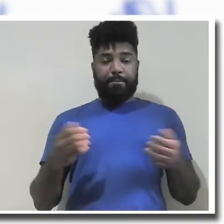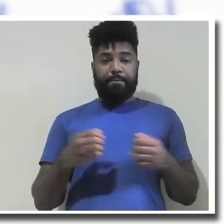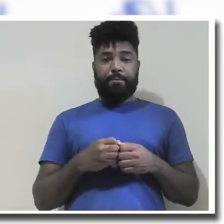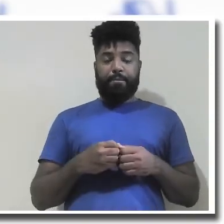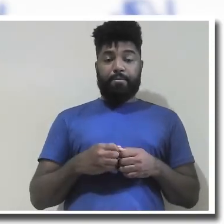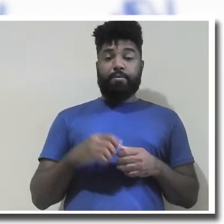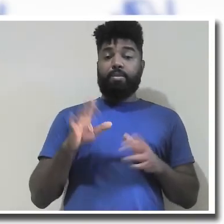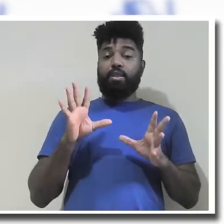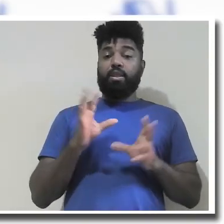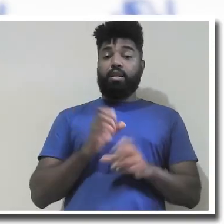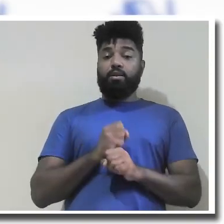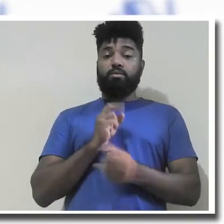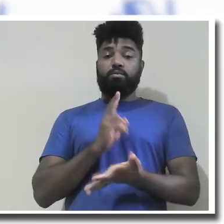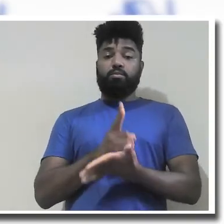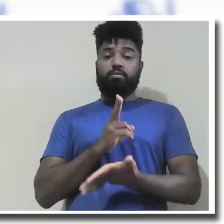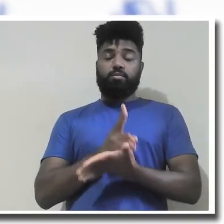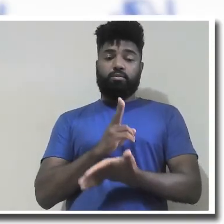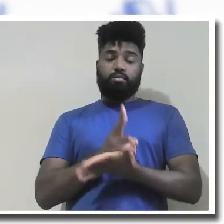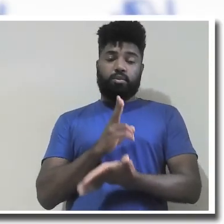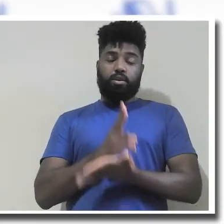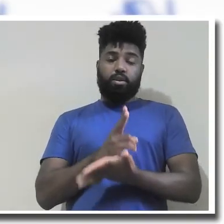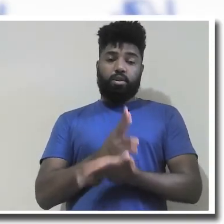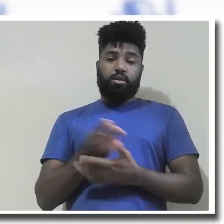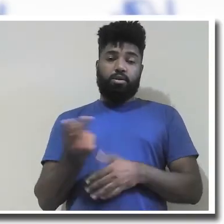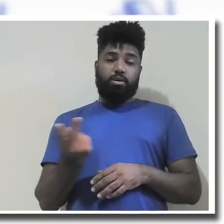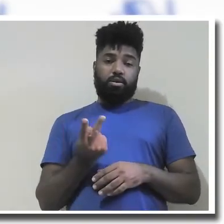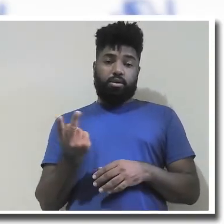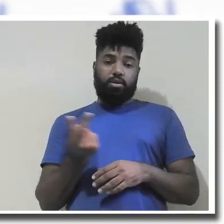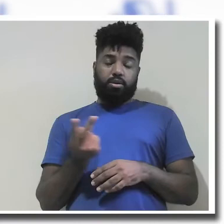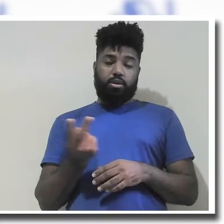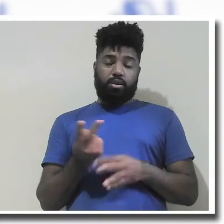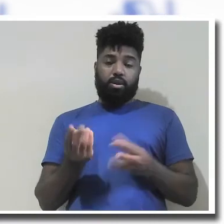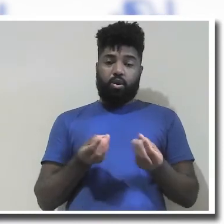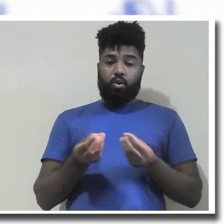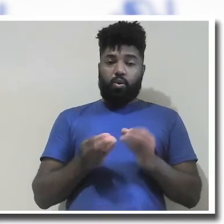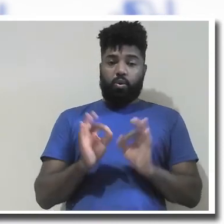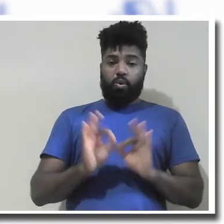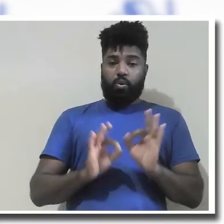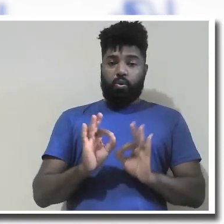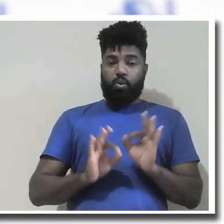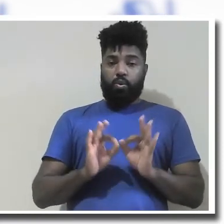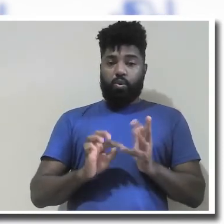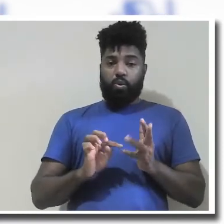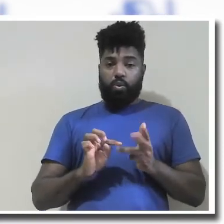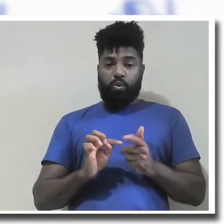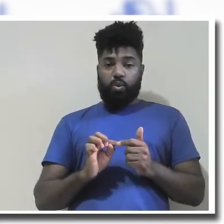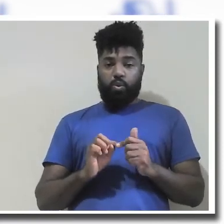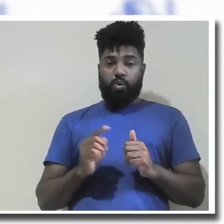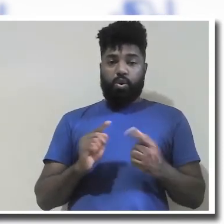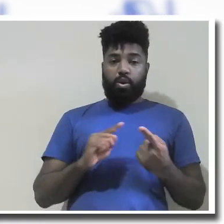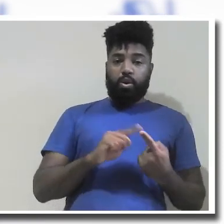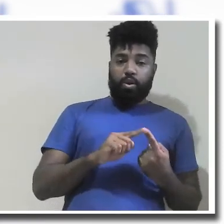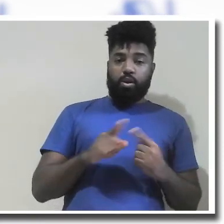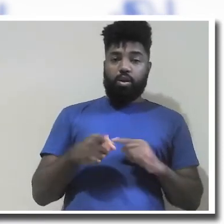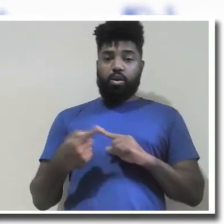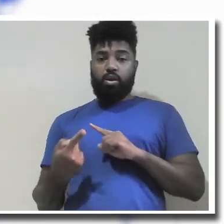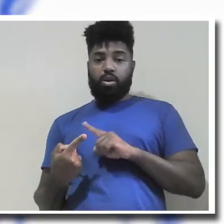mesmo resultado nas duas possíveis formas de cálculo, por conta